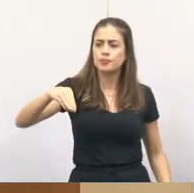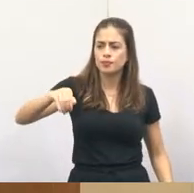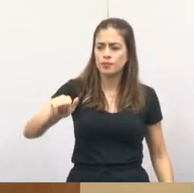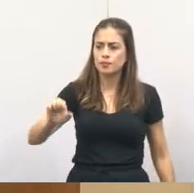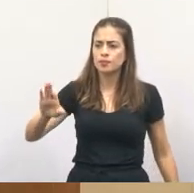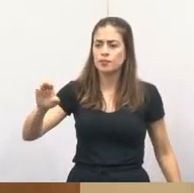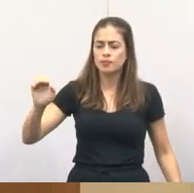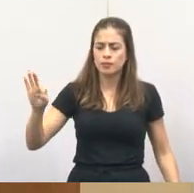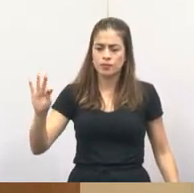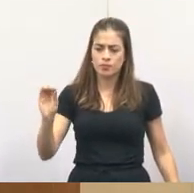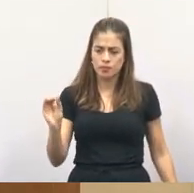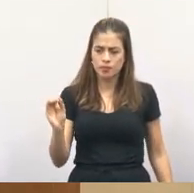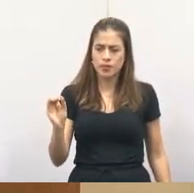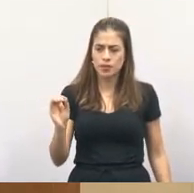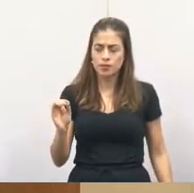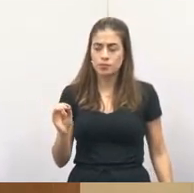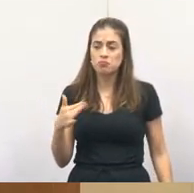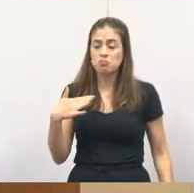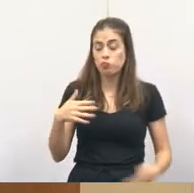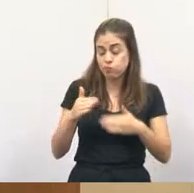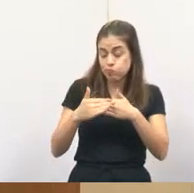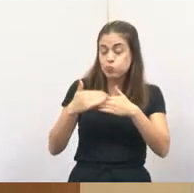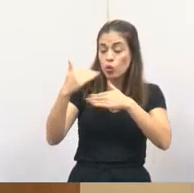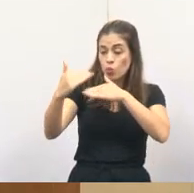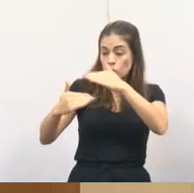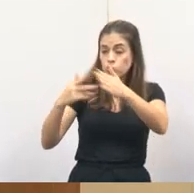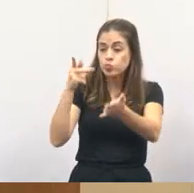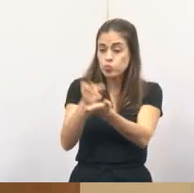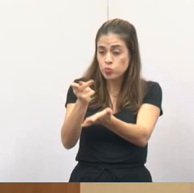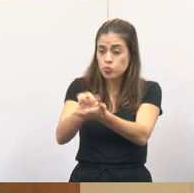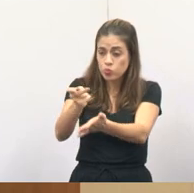no Flórida Emília e outros prossegue pela